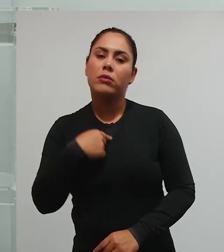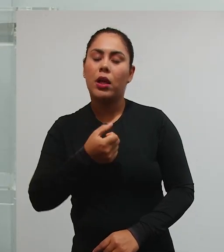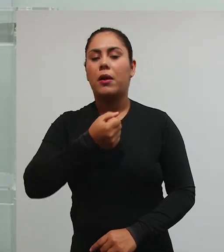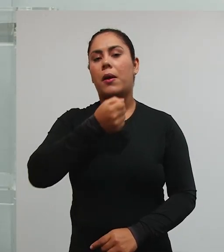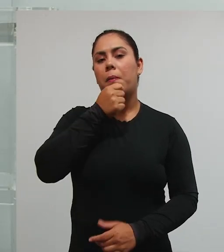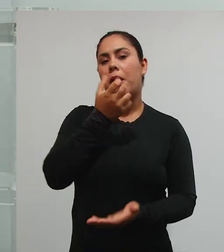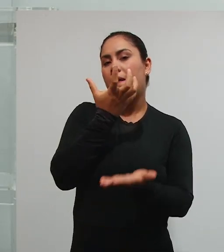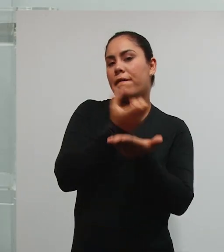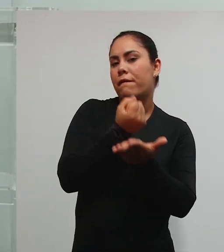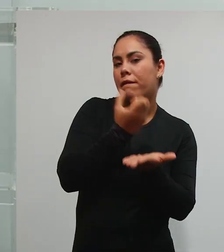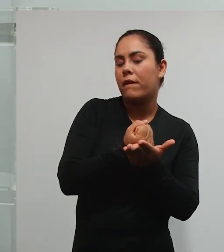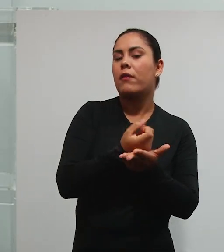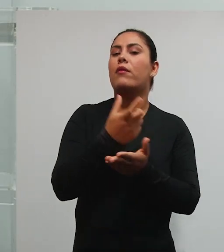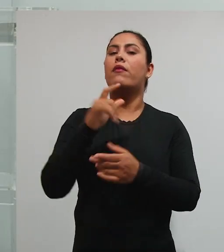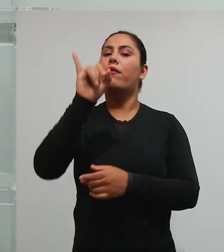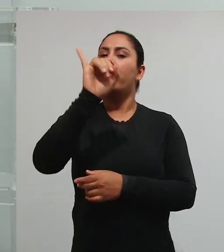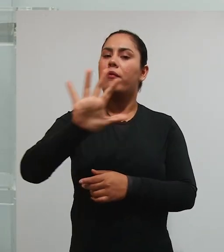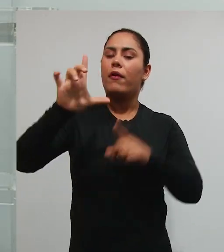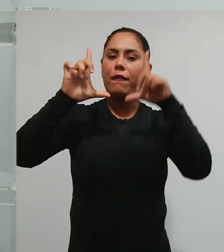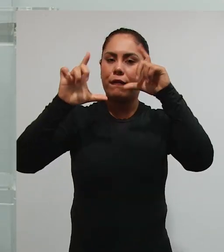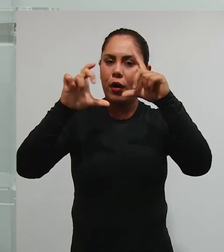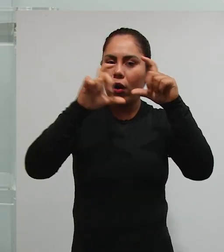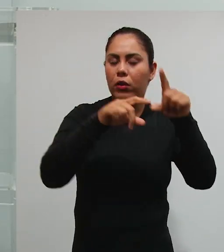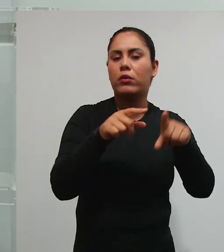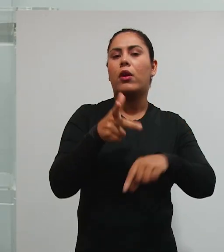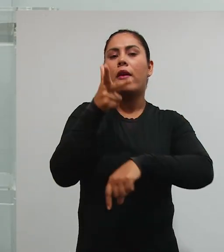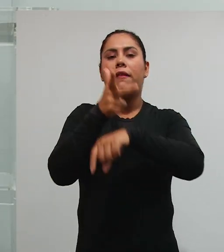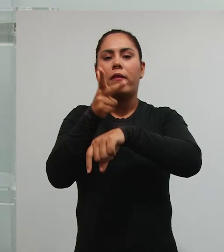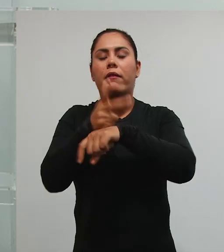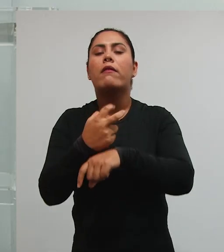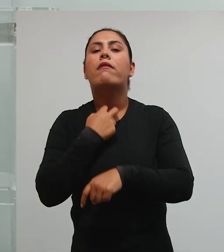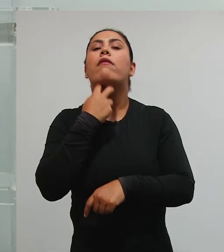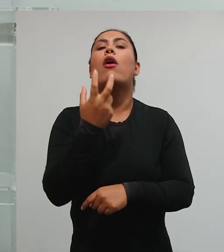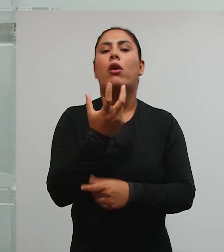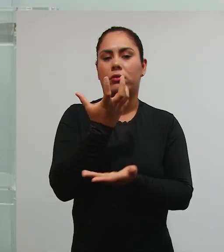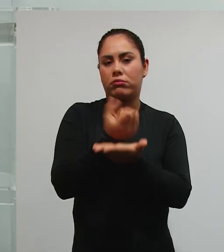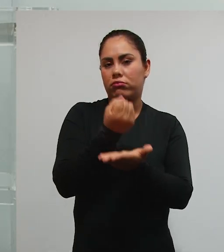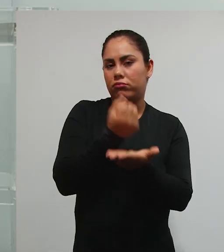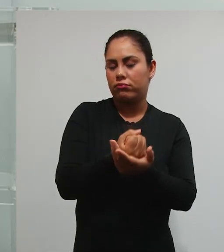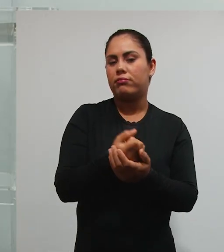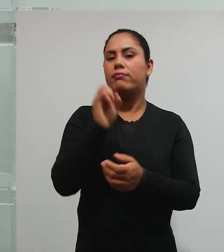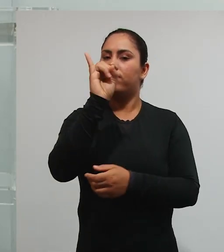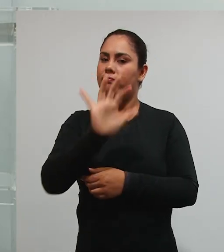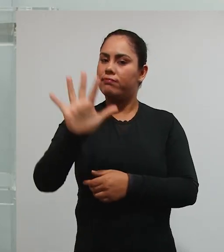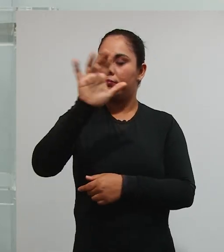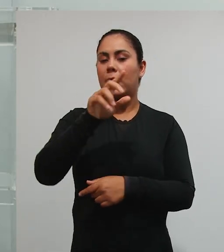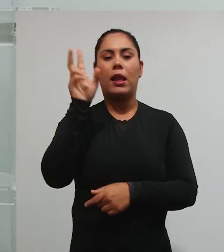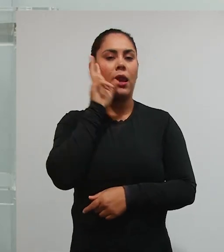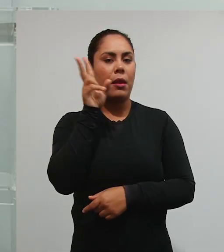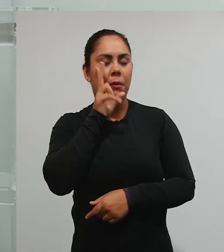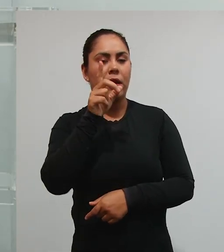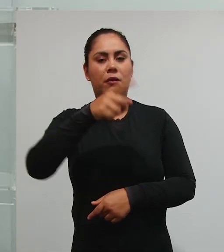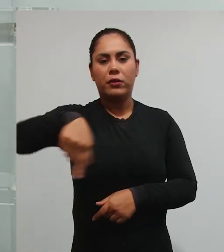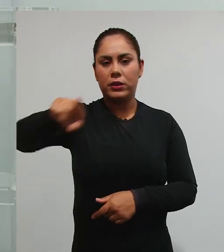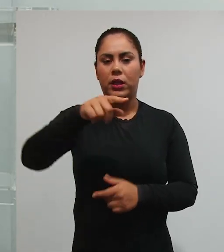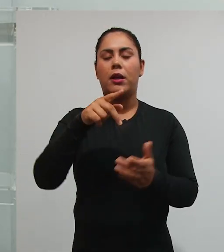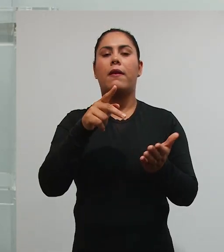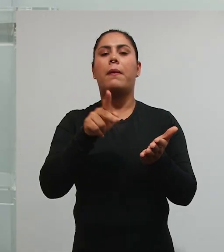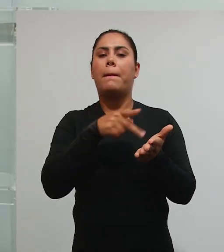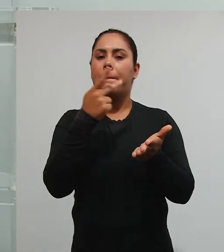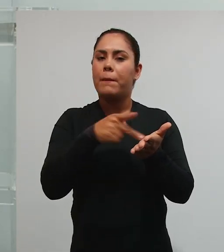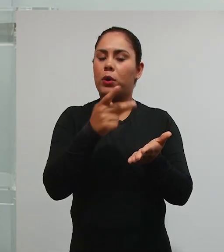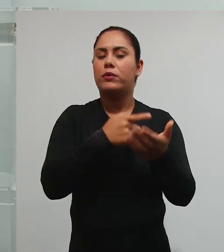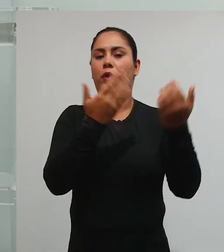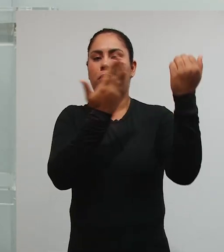por registrar fotos e gravar os áudios ou as imagens, tá? Então, lembrando que a gente tem um portfólio,